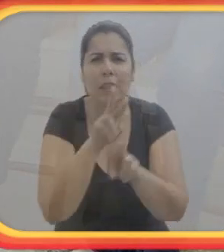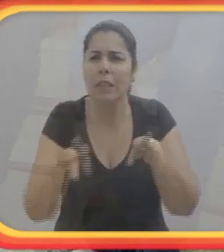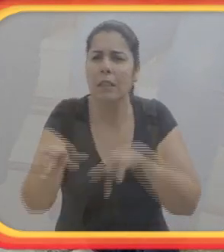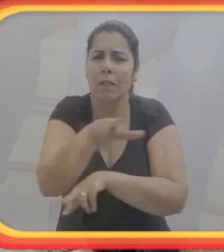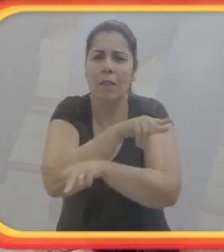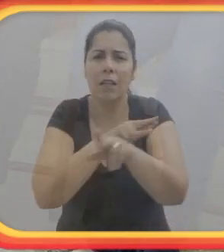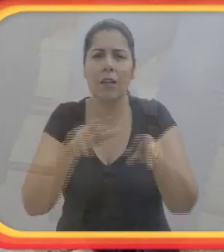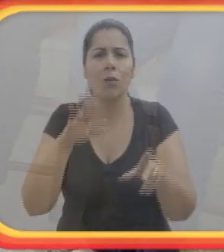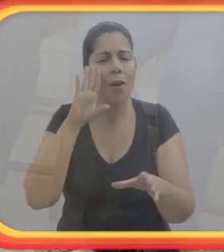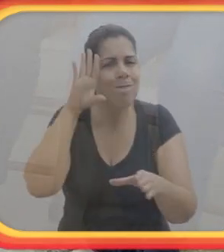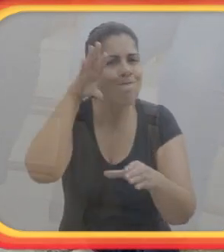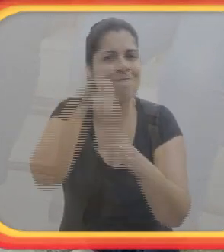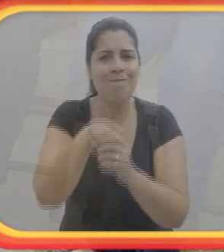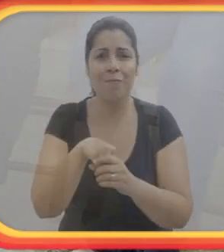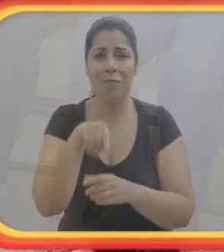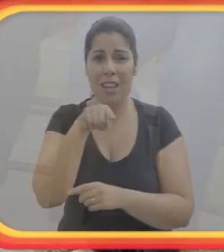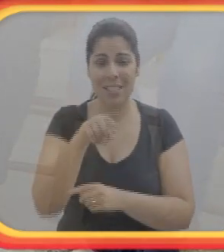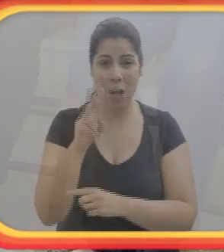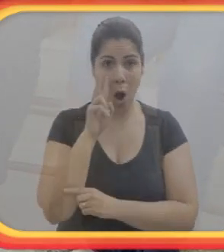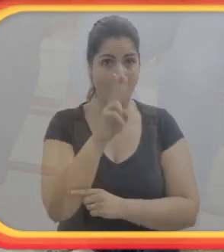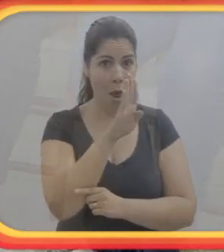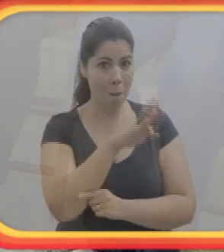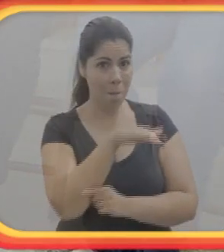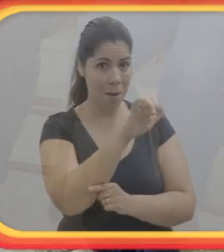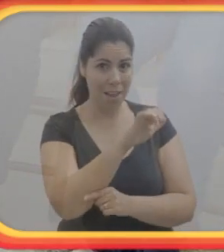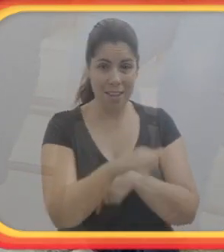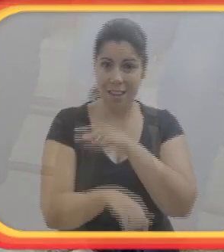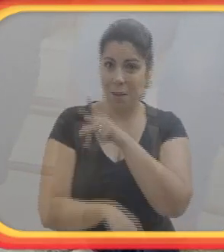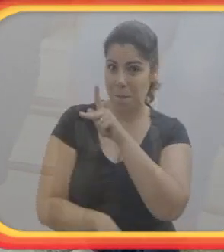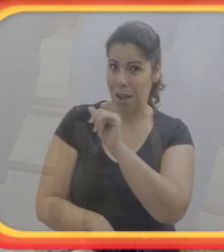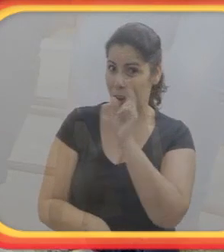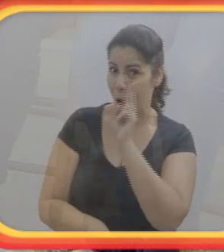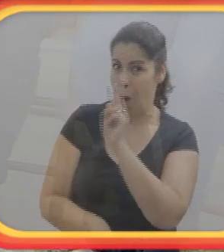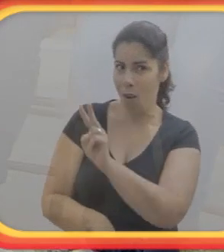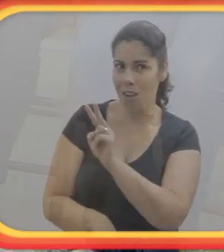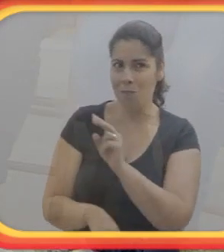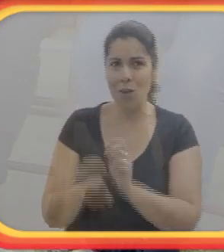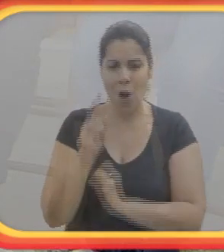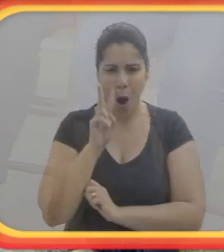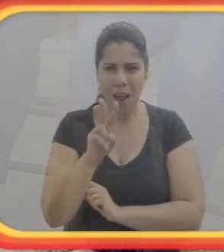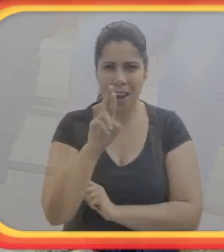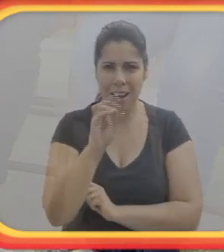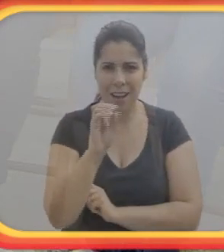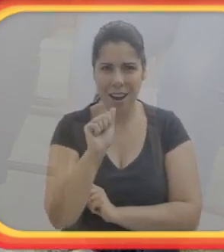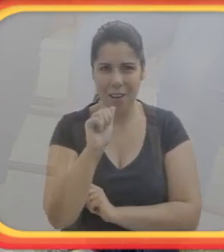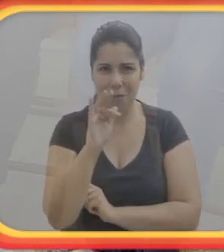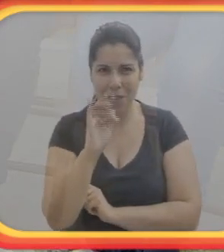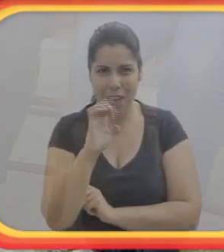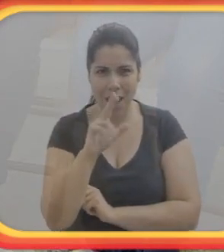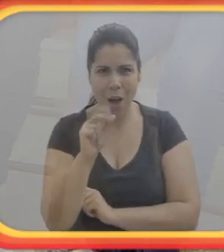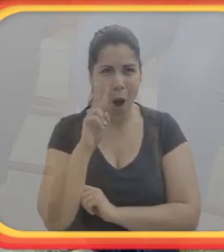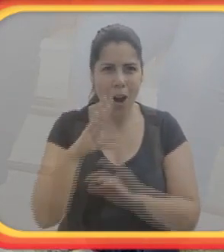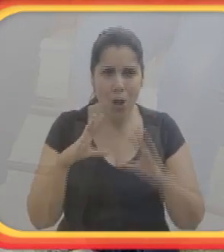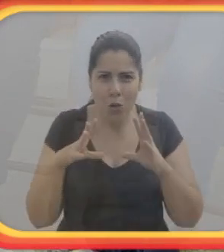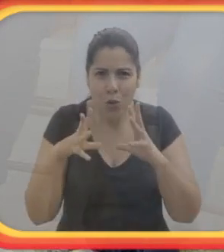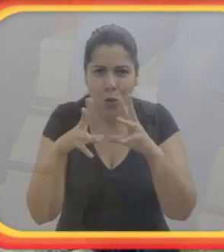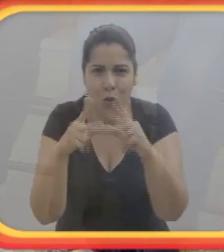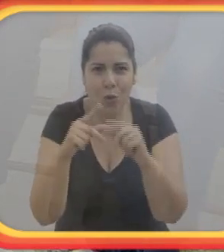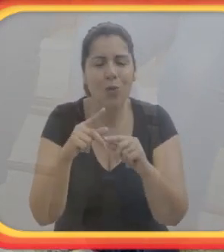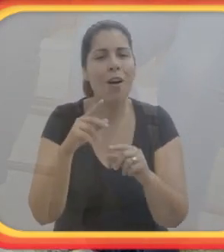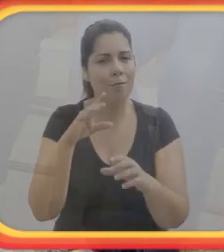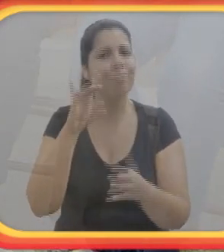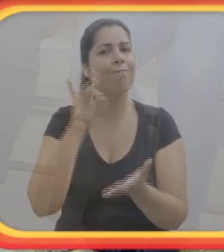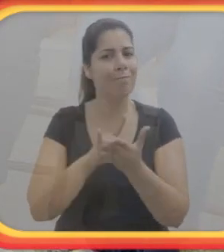obra contribui. Eu acho que são contribuições diferentes. Uma obra não exclui a outra. Eu acho que